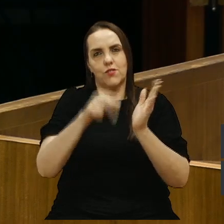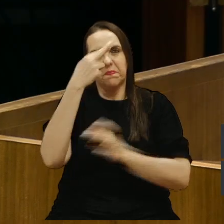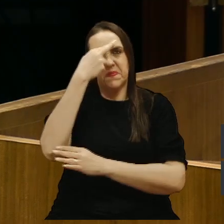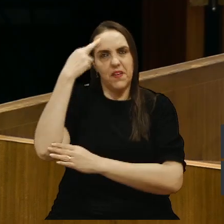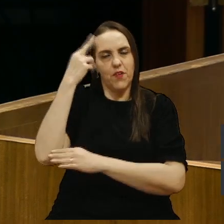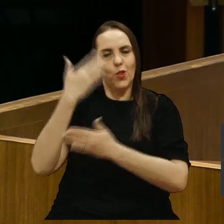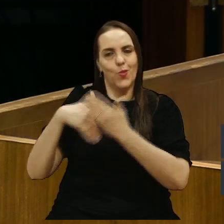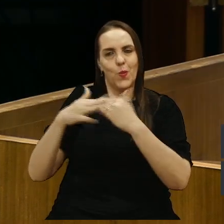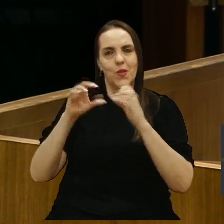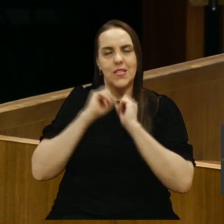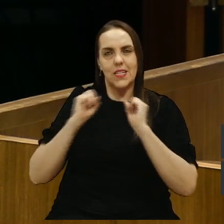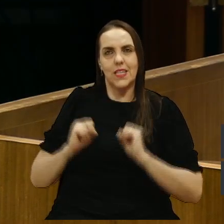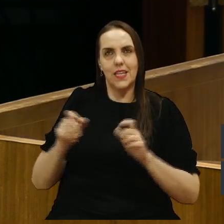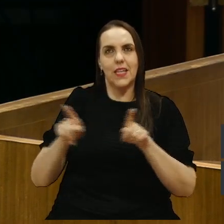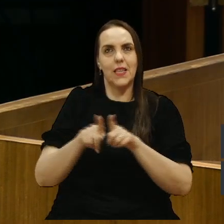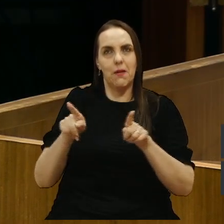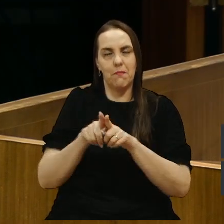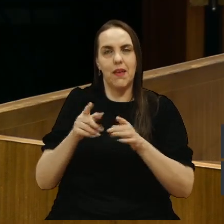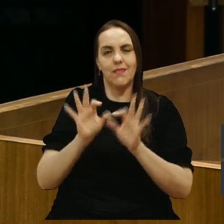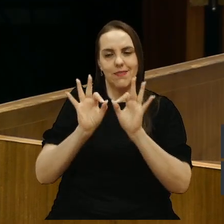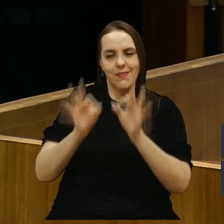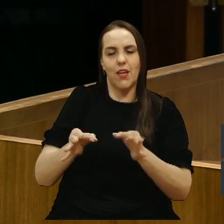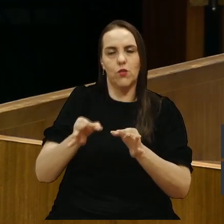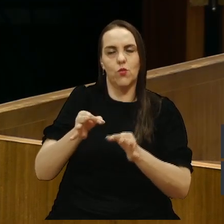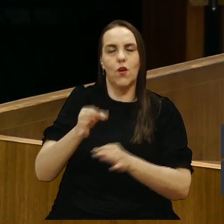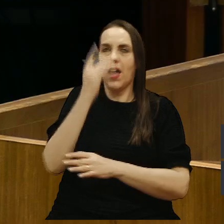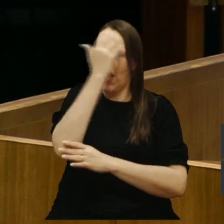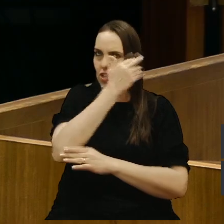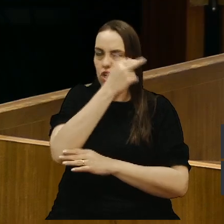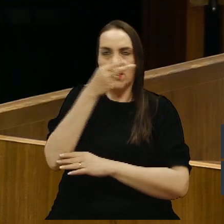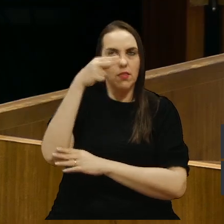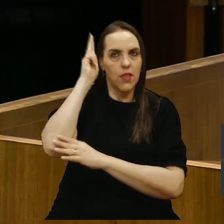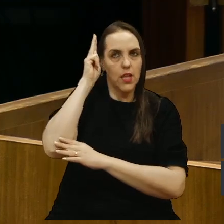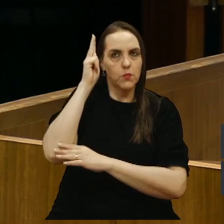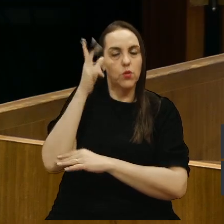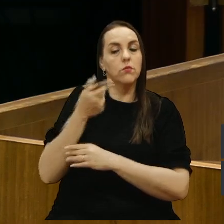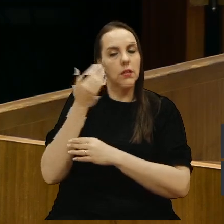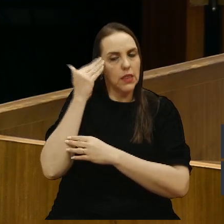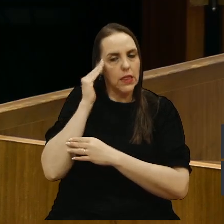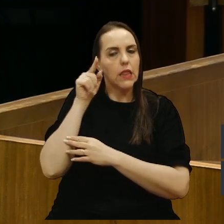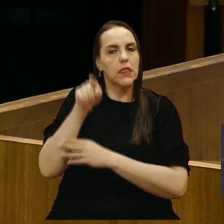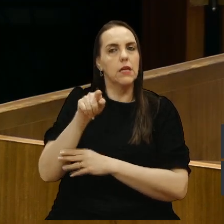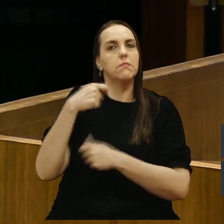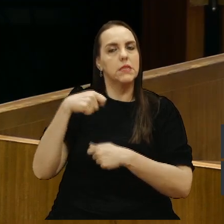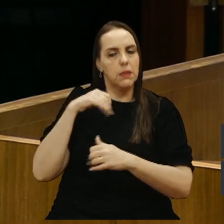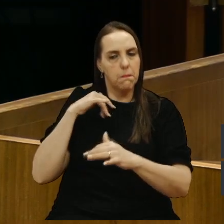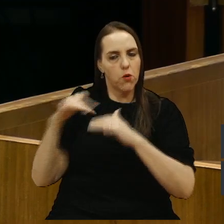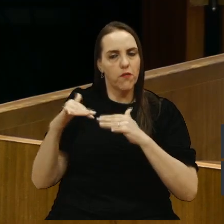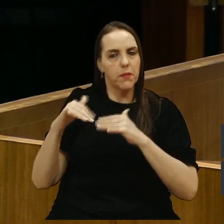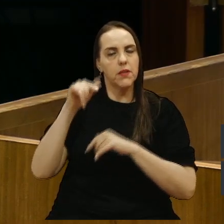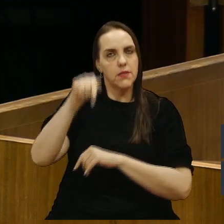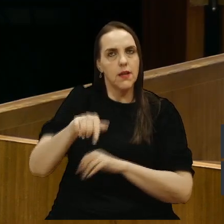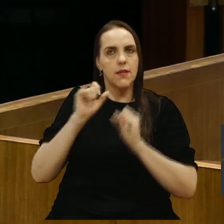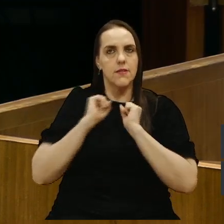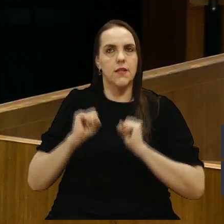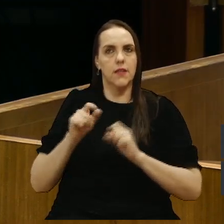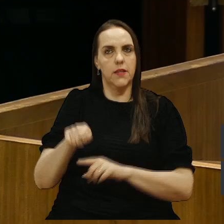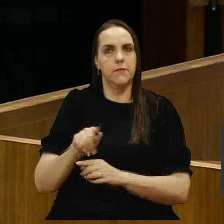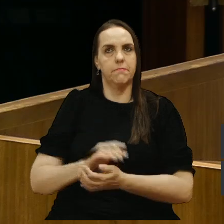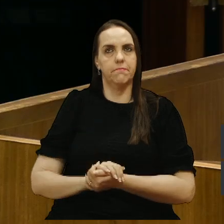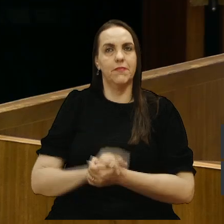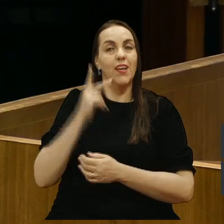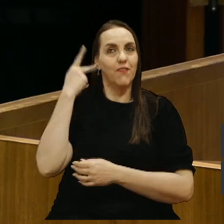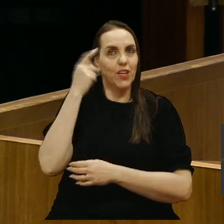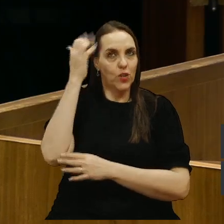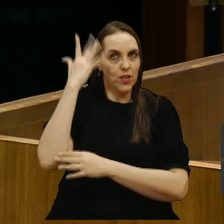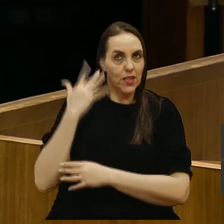toda a Secretaria e também o acerto do Adiló e do Nesplo em entender que tinha que ter uma movimentação naquela secretaria. E, vereadora